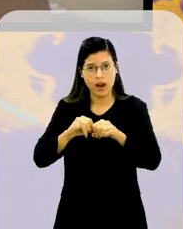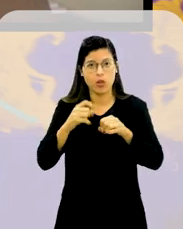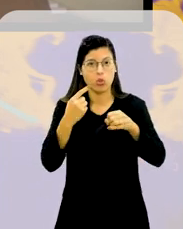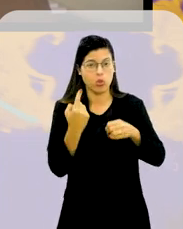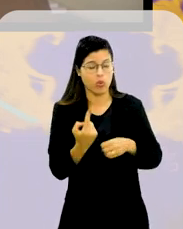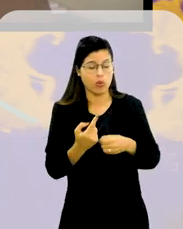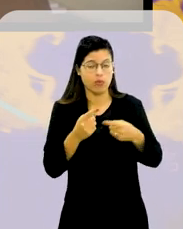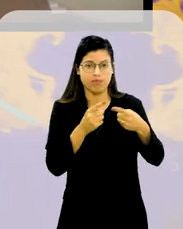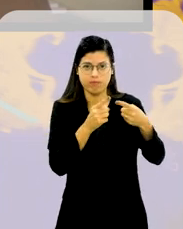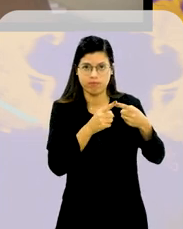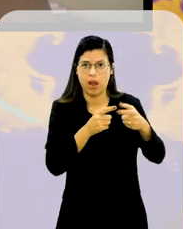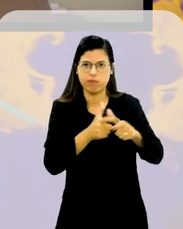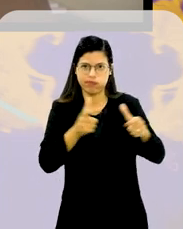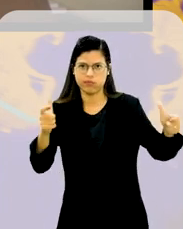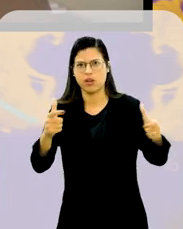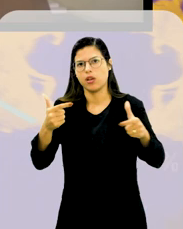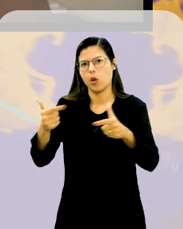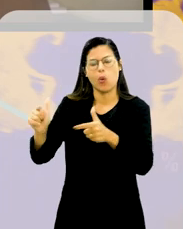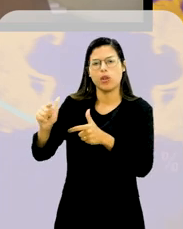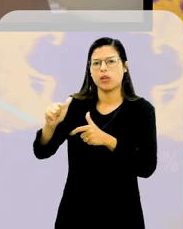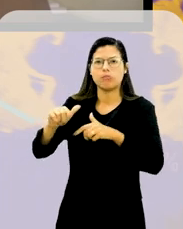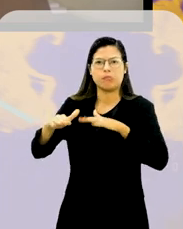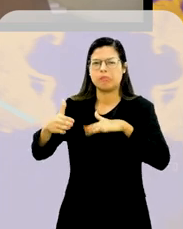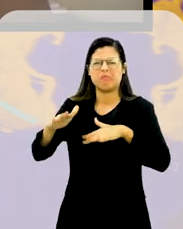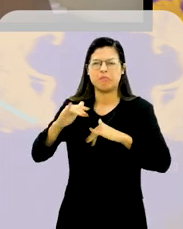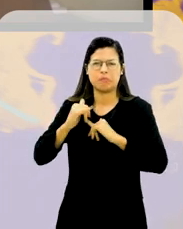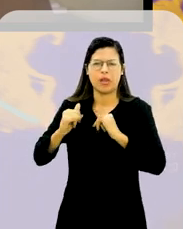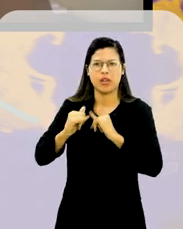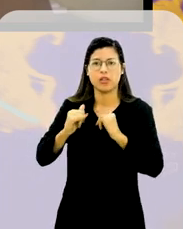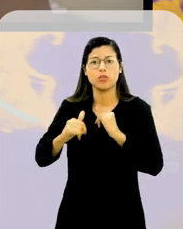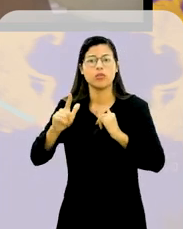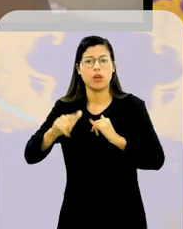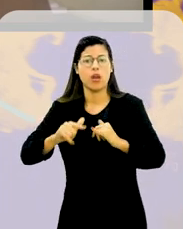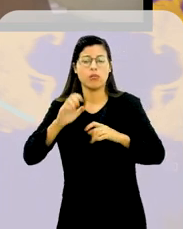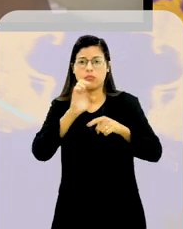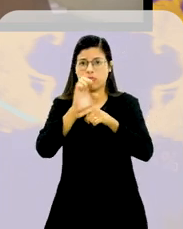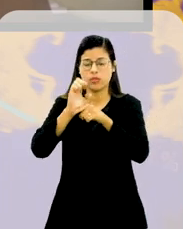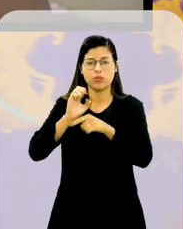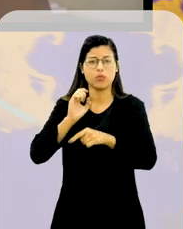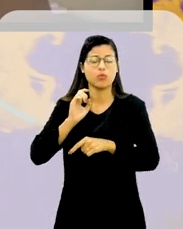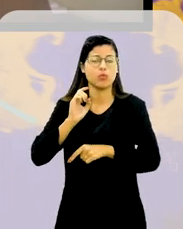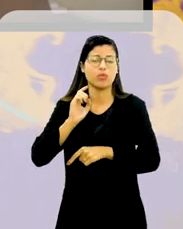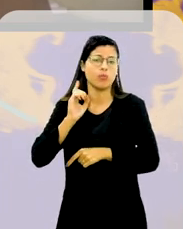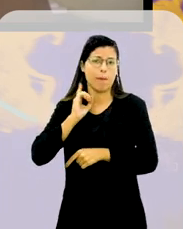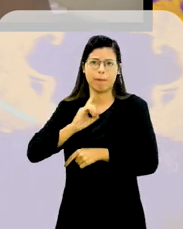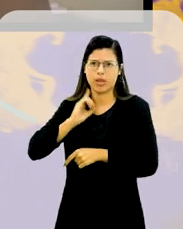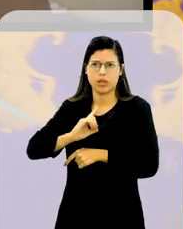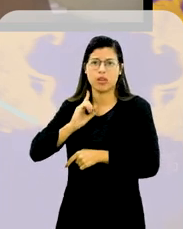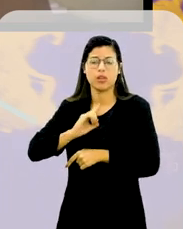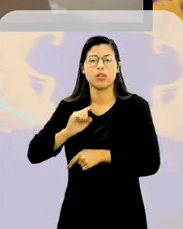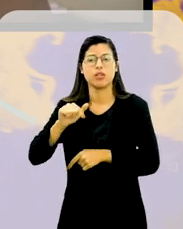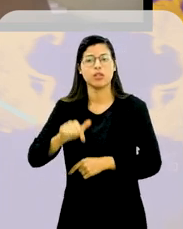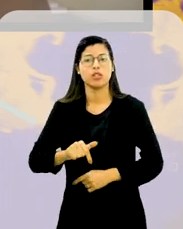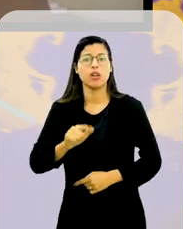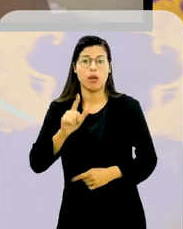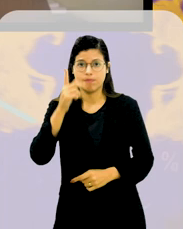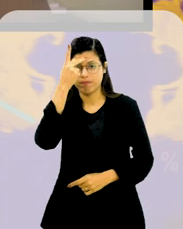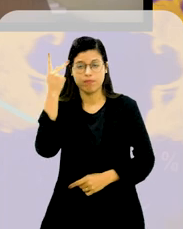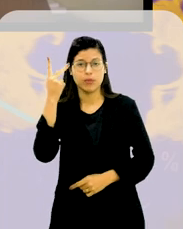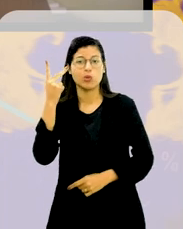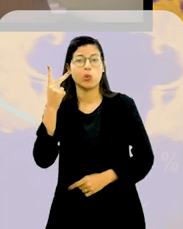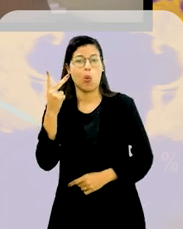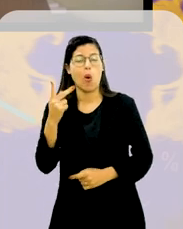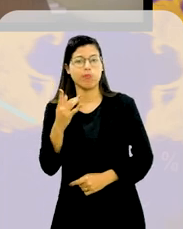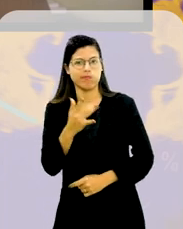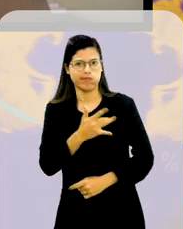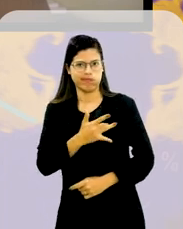enormes e uma de pequeno porte médio porte e assim é por todo o estado de Minas Gerais é um cara Conforme você disse é torcedor fervoroso